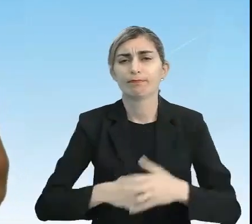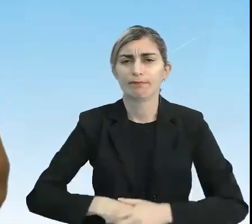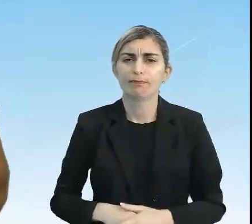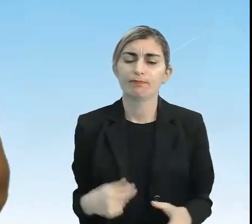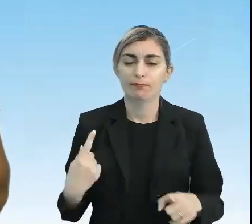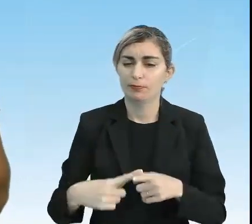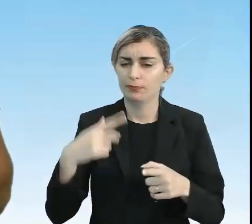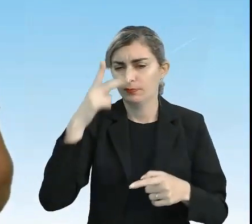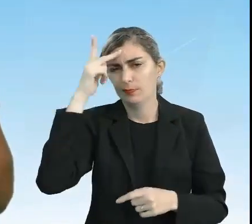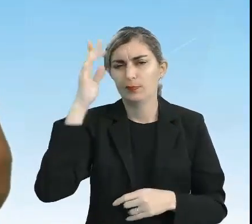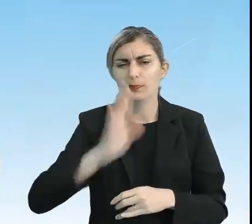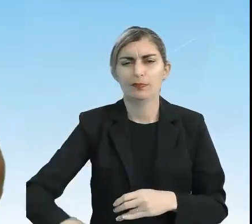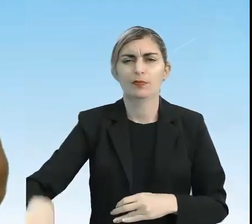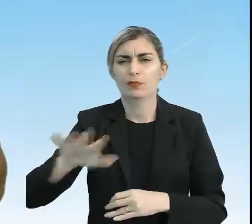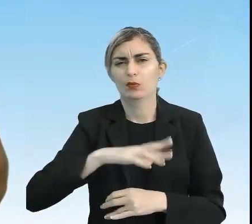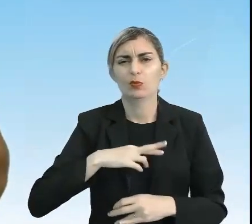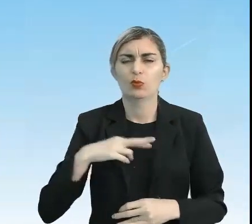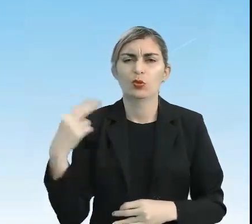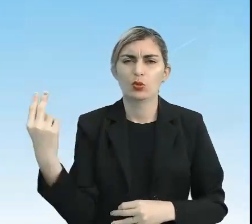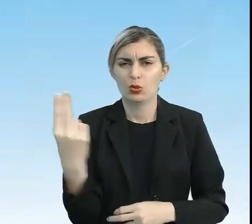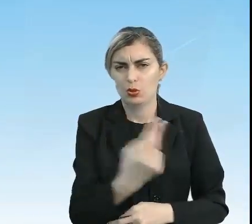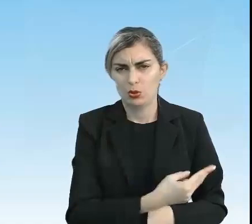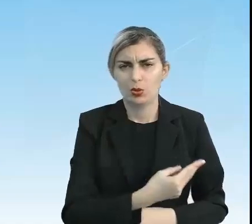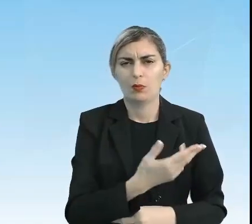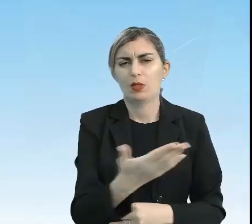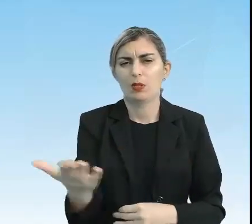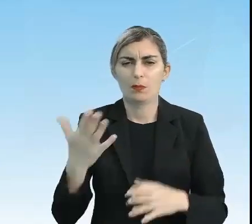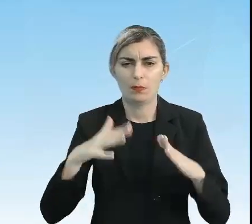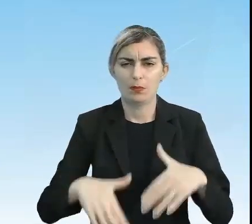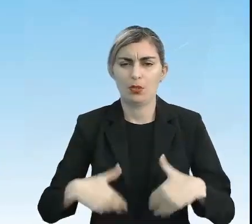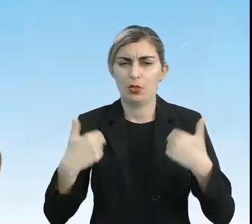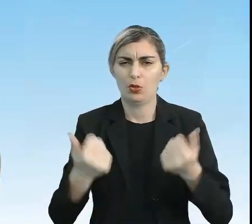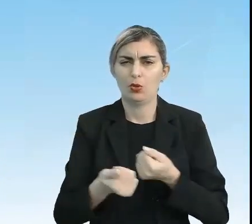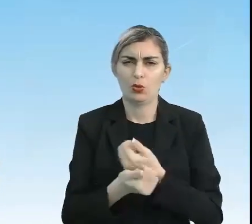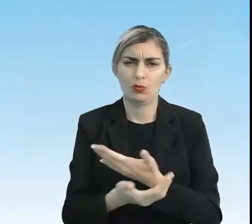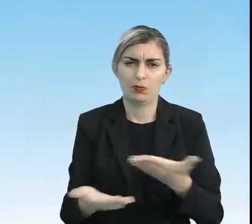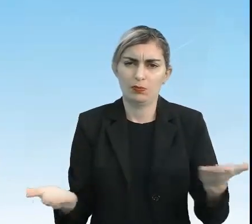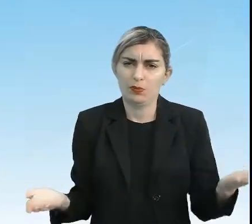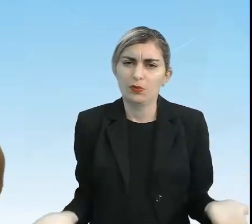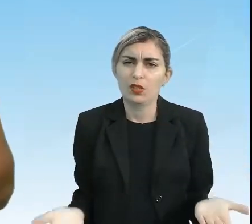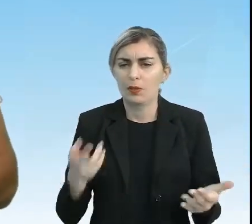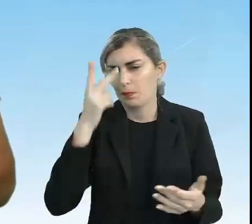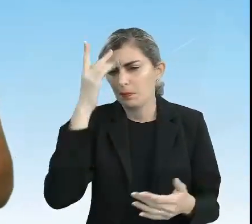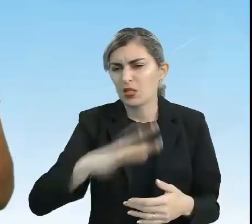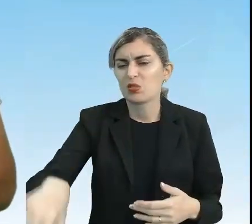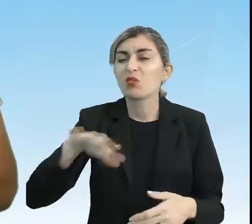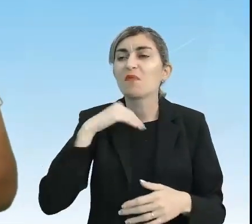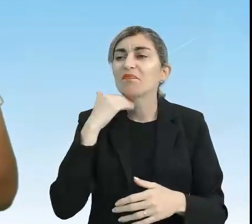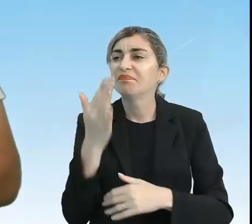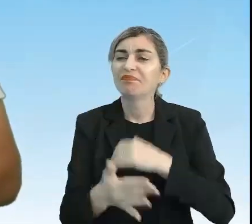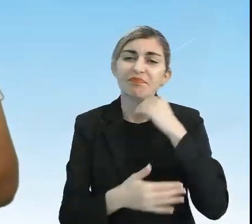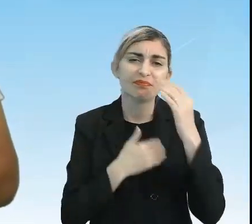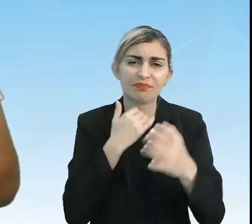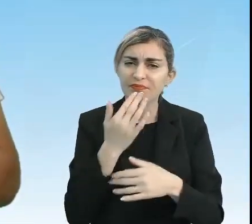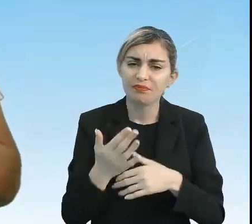as pessoas que nós nomeamos para que eles melhorassem essa situação, essas pessoas parece que não estão cuidando